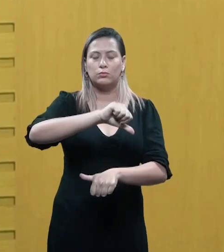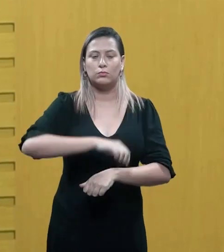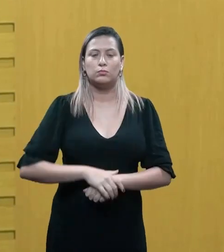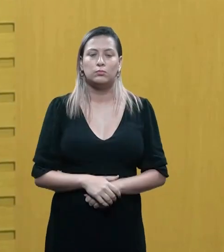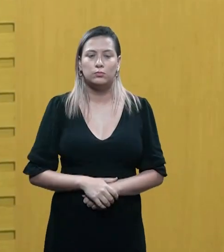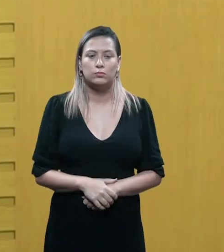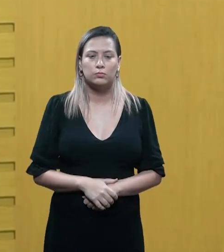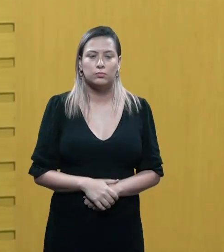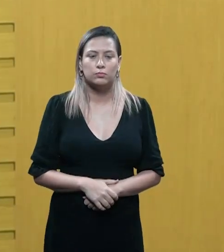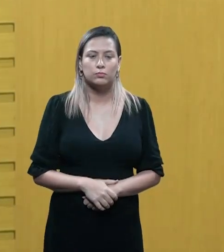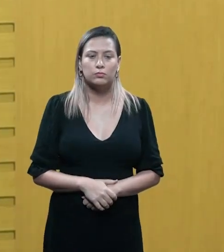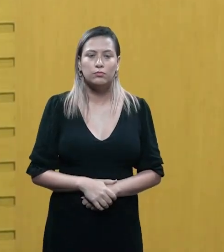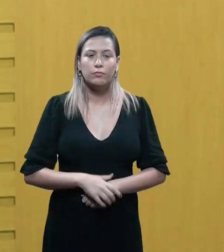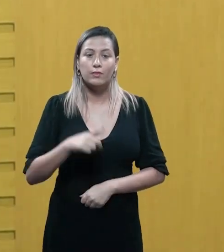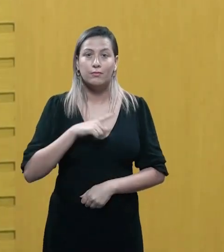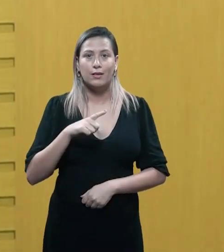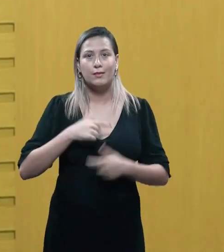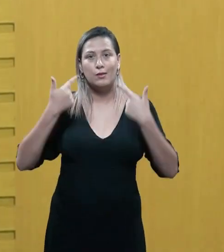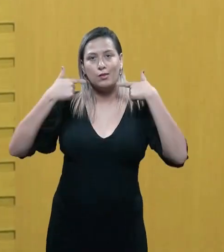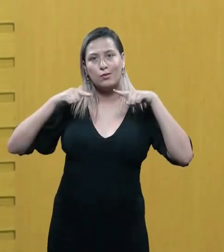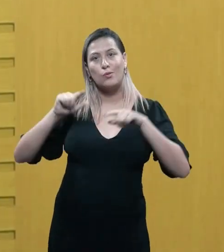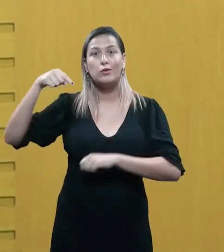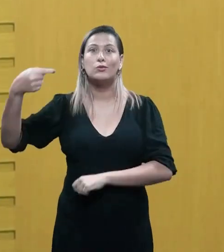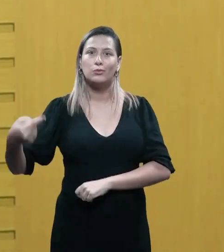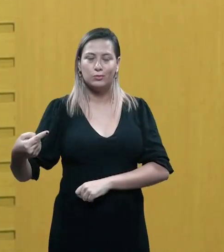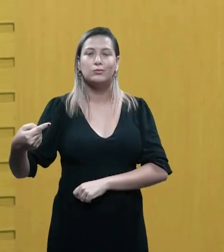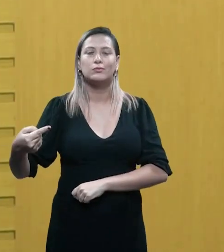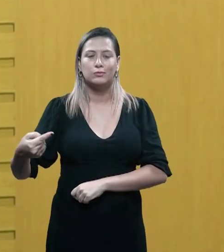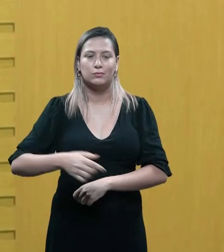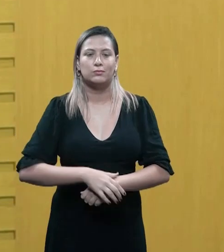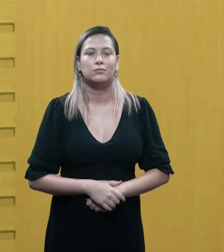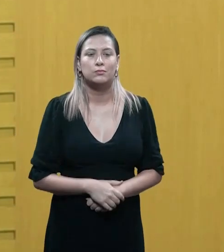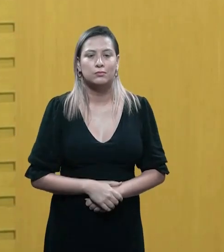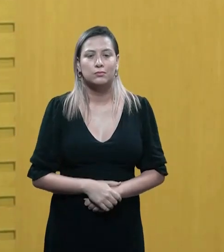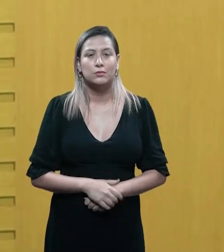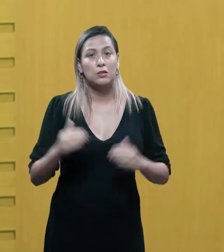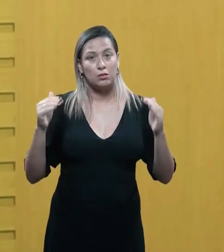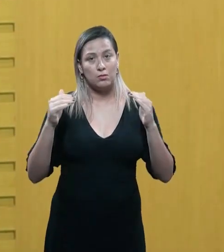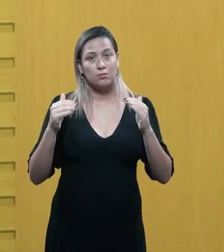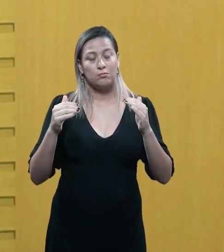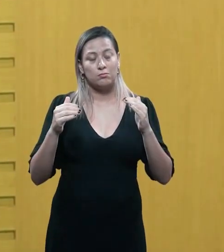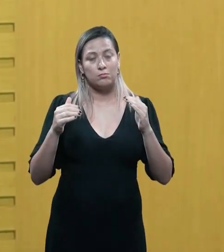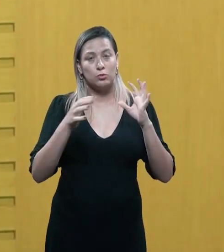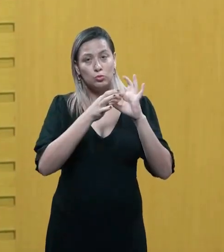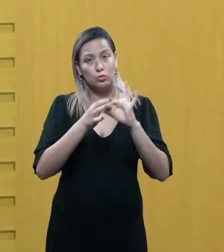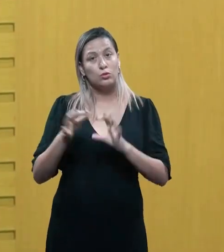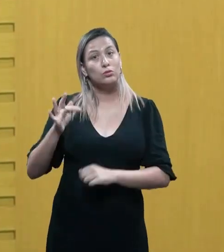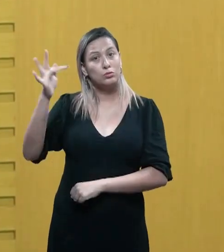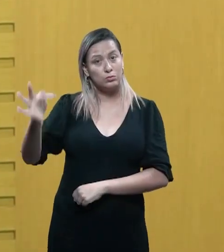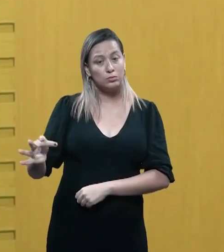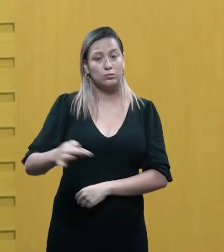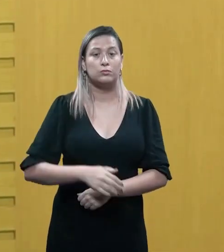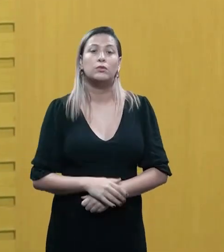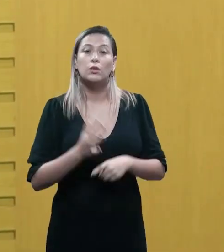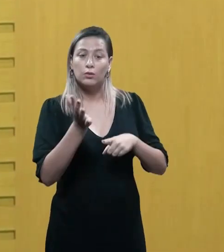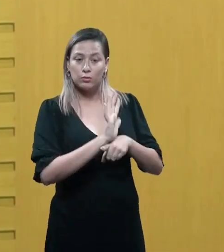posição dessas cartas, você vai ter outra linguagem com relação a seu futuro, certo?